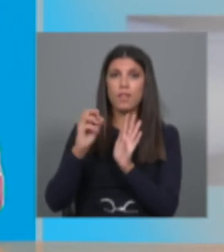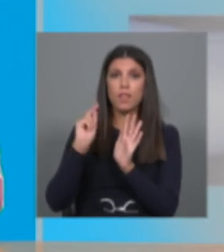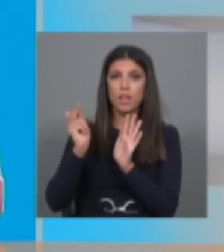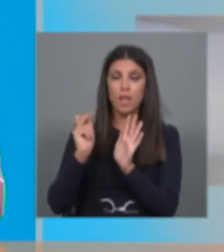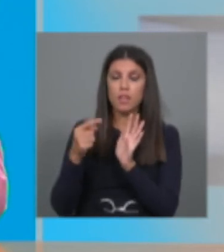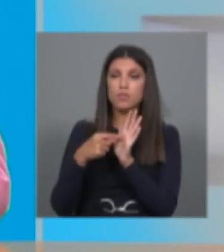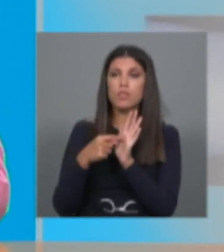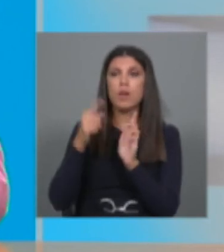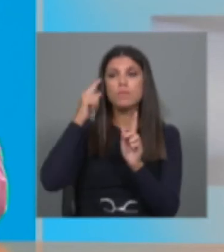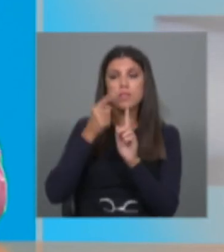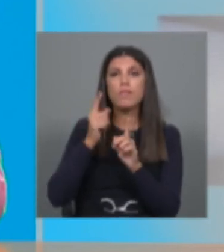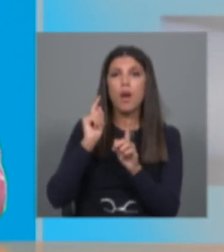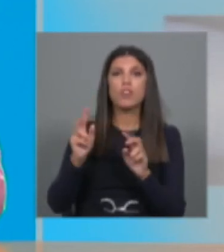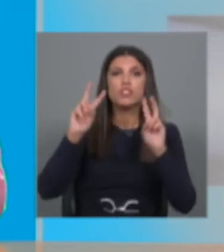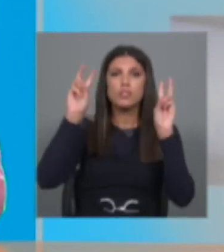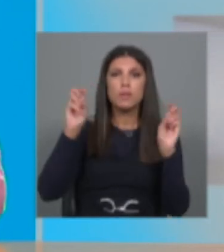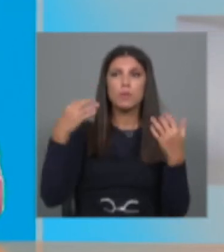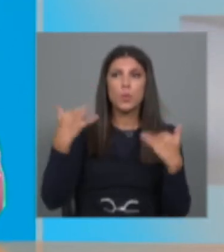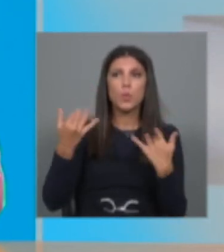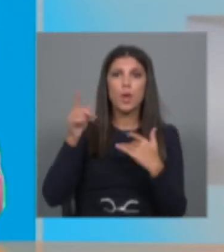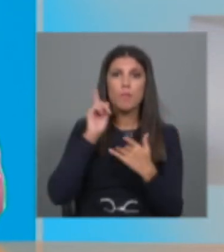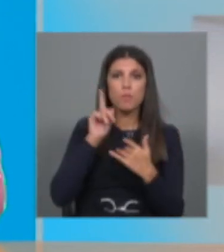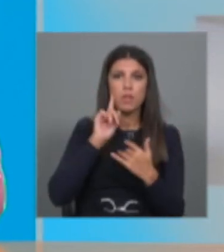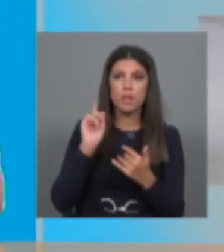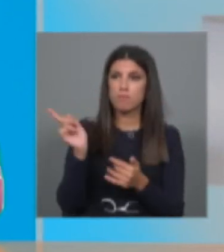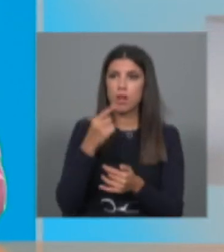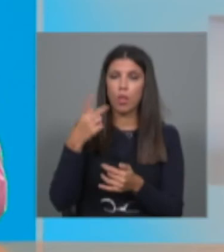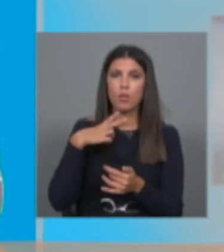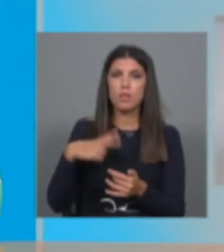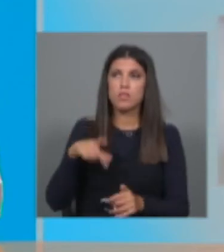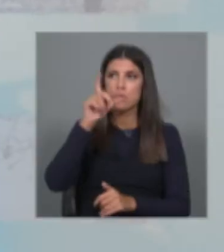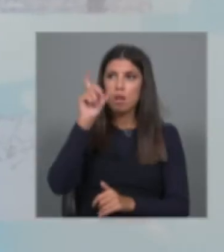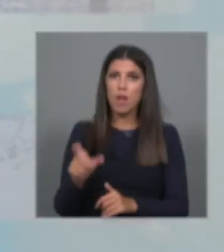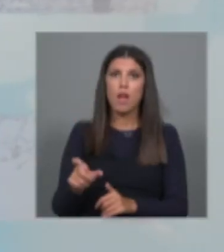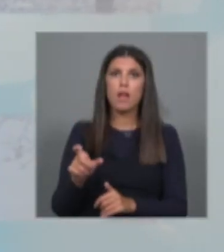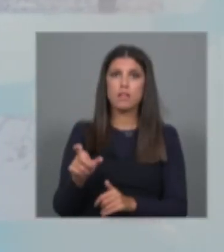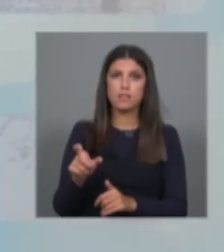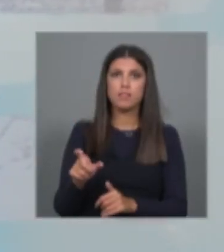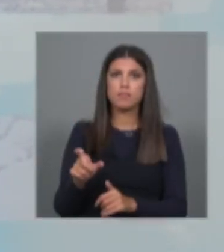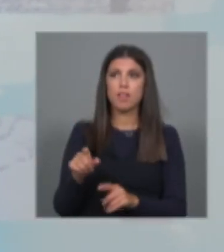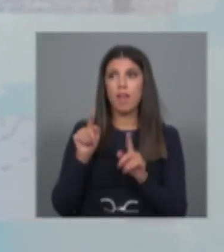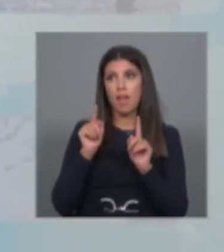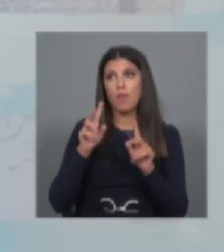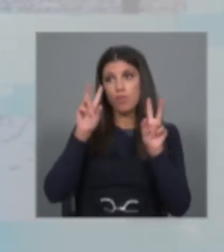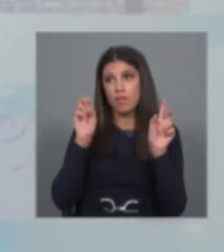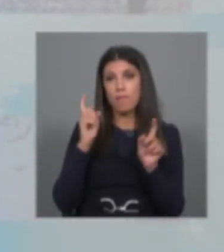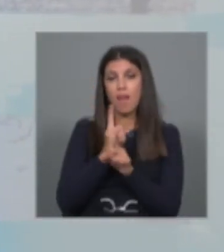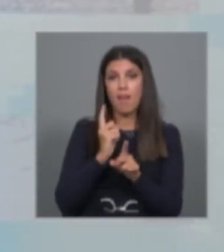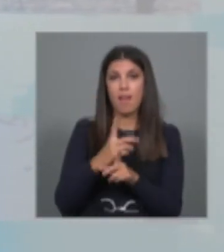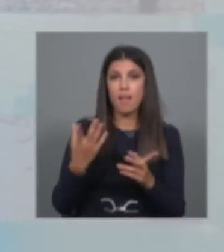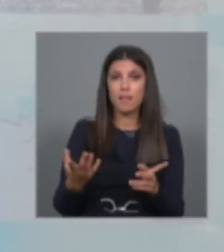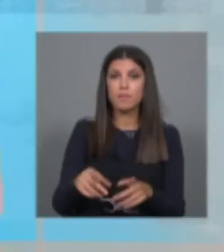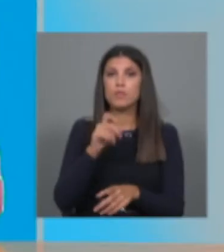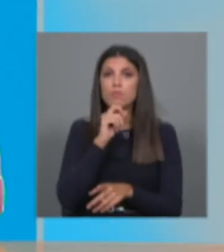questões relevantes e relevantes para o todo nacional. Depois, claro, também esta é possível... parecia ser uma delas. É possível fazer